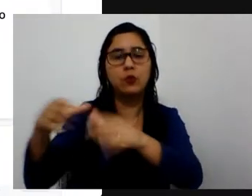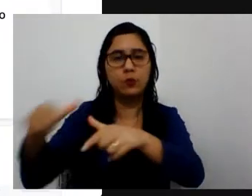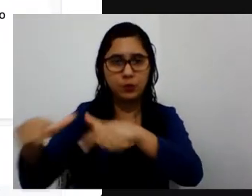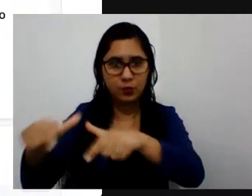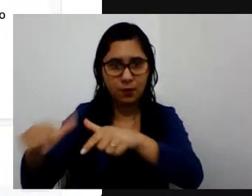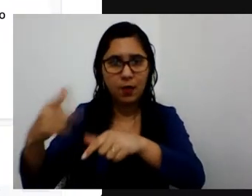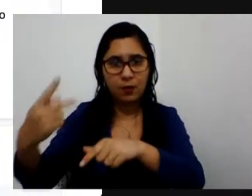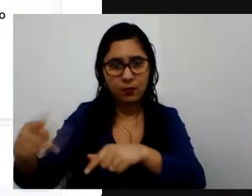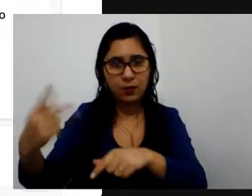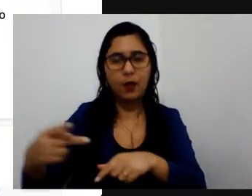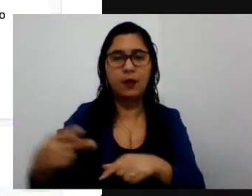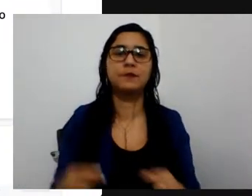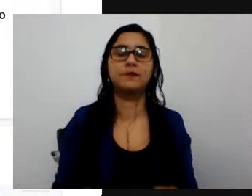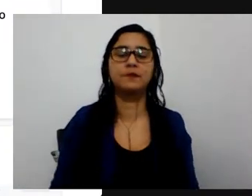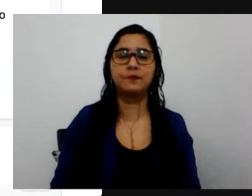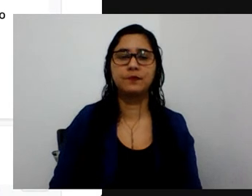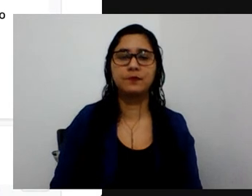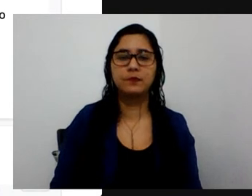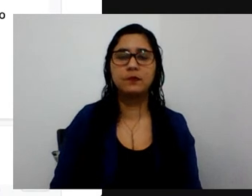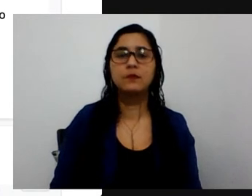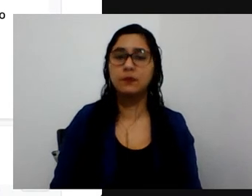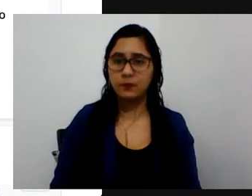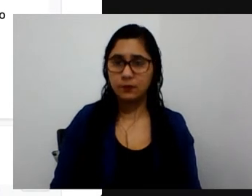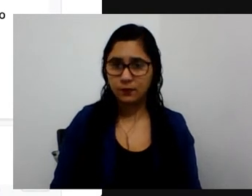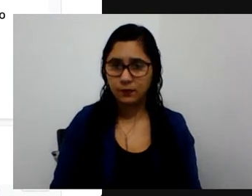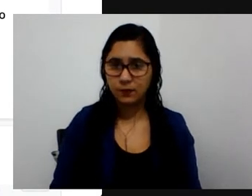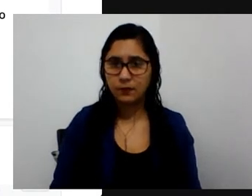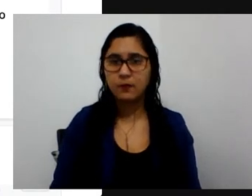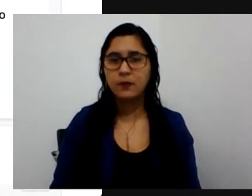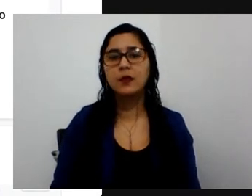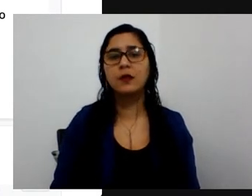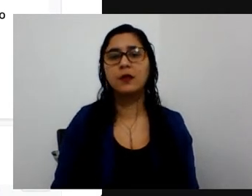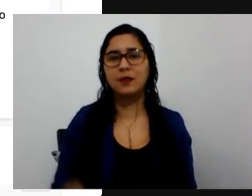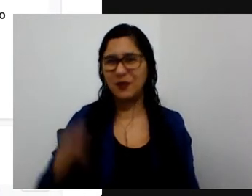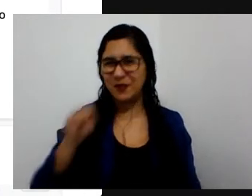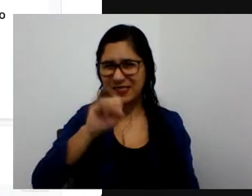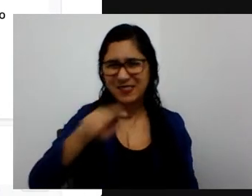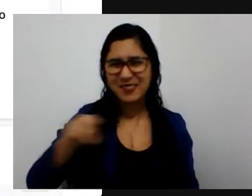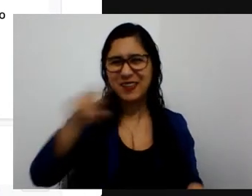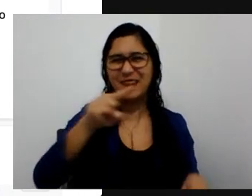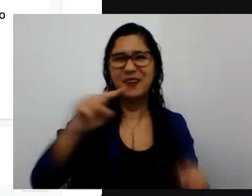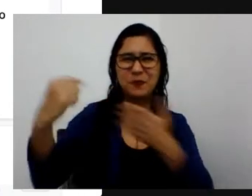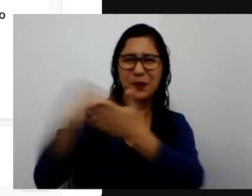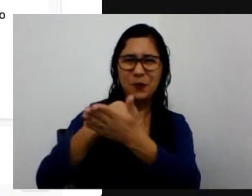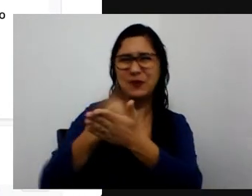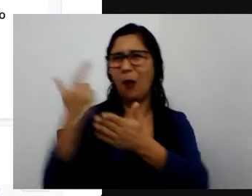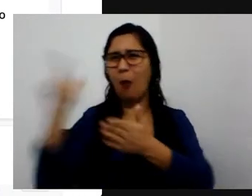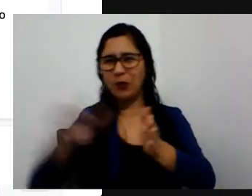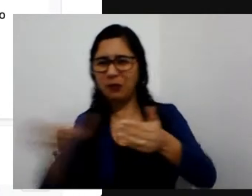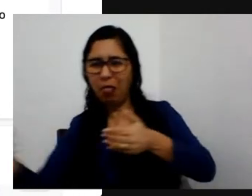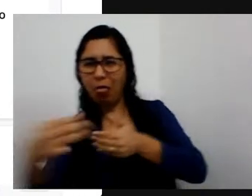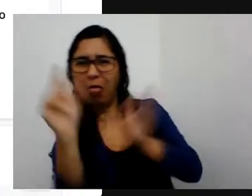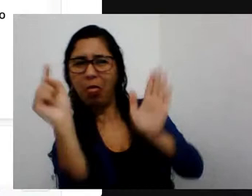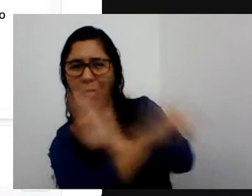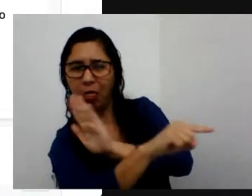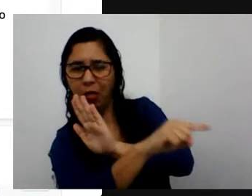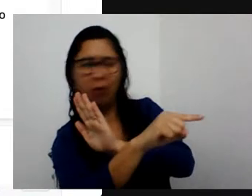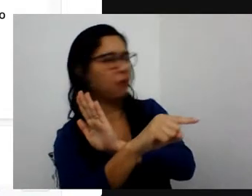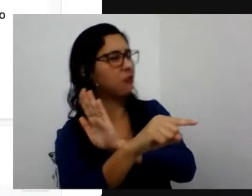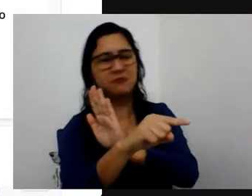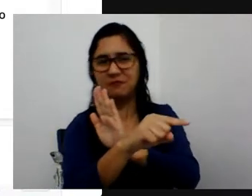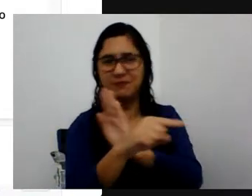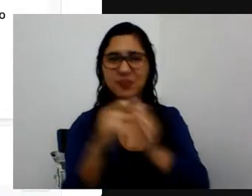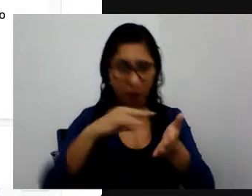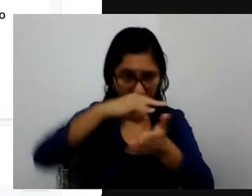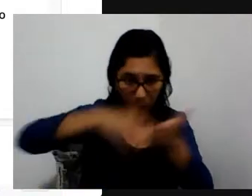a 3 acima. Então, por clareza, nenhuma pergunta enviada ou submetida de outra forma que não seja por meio desses formulários que